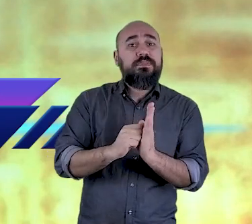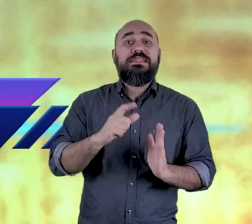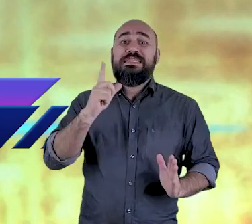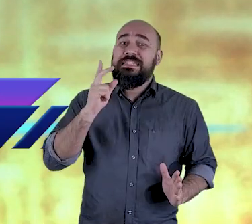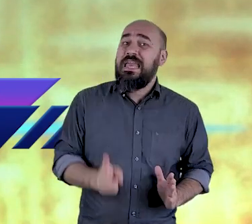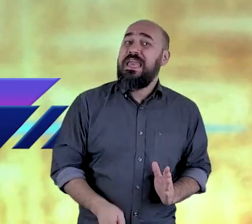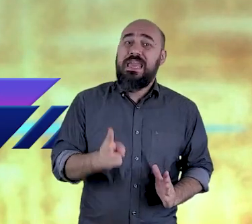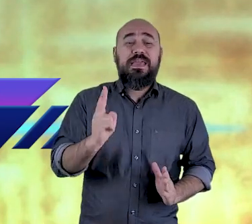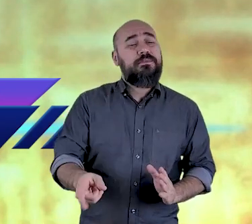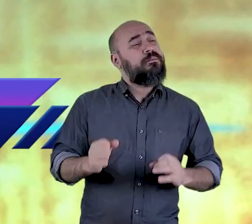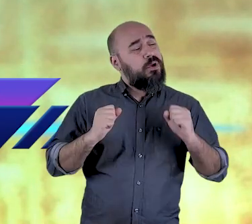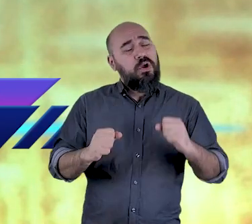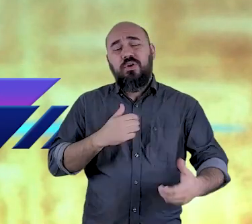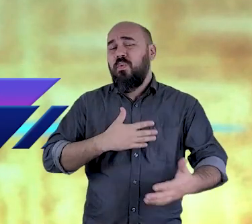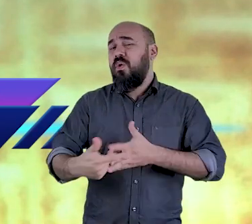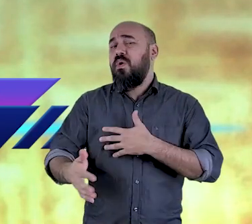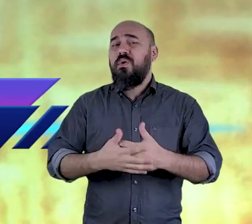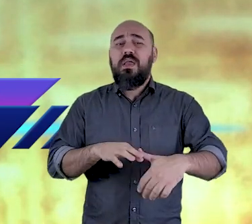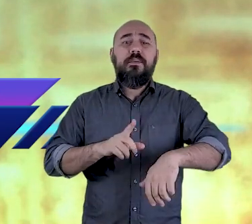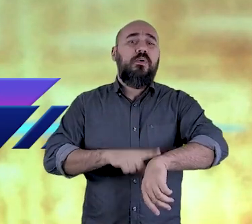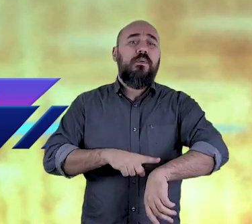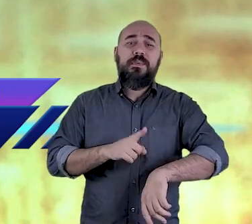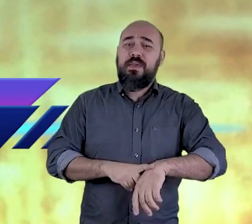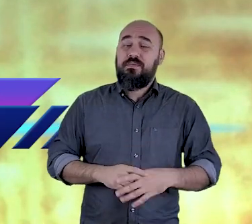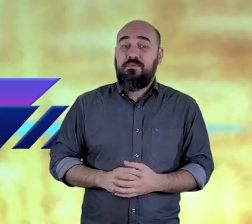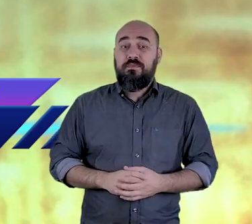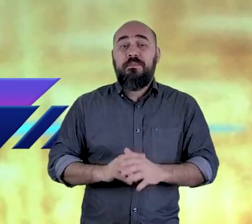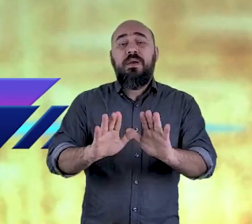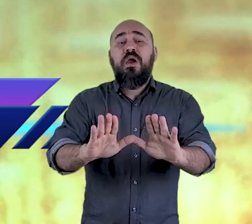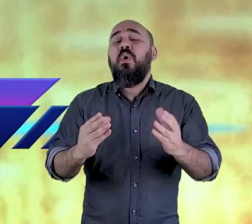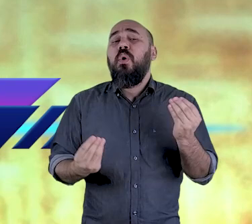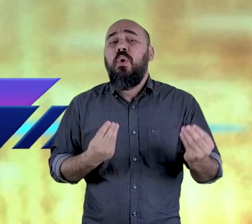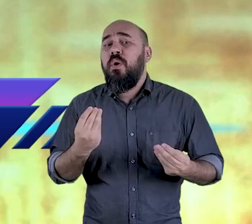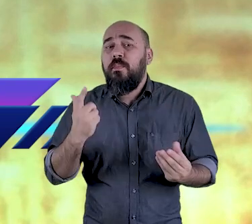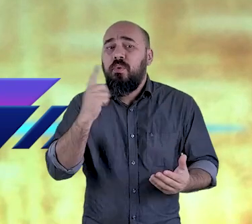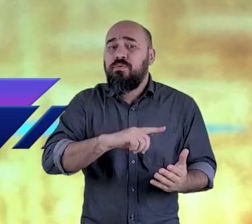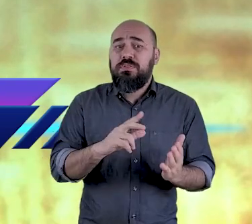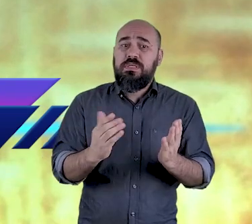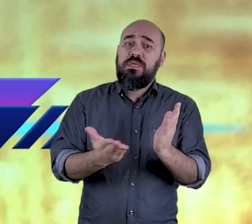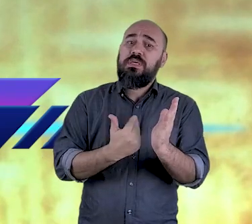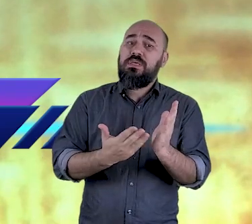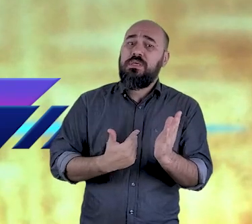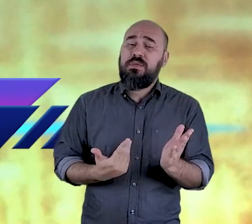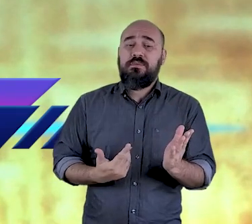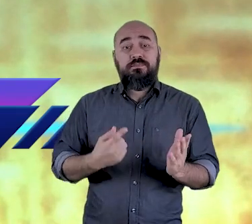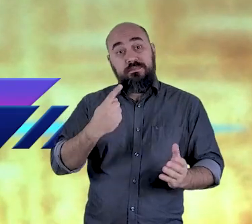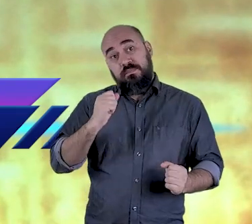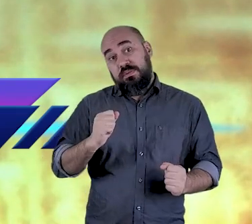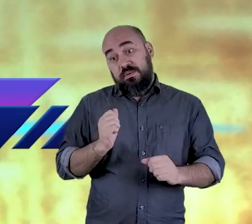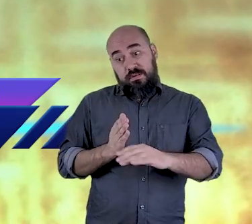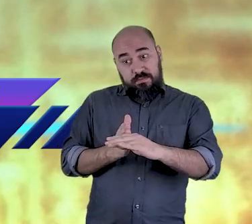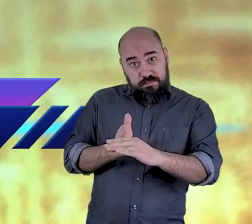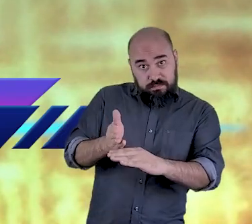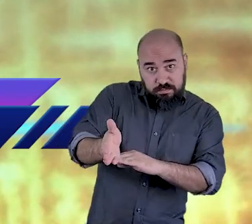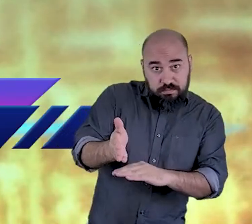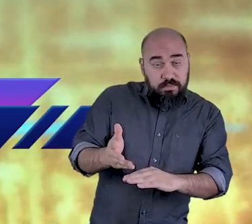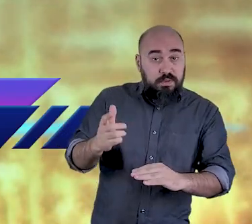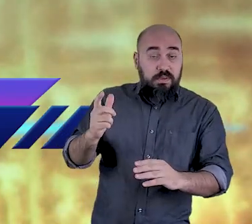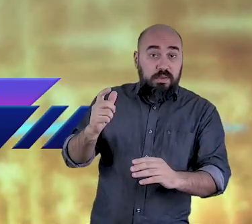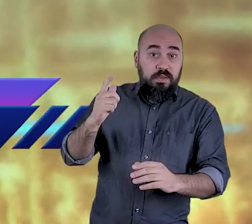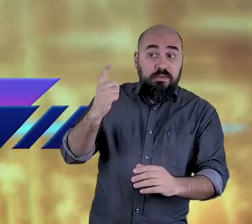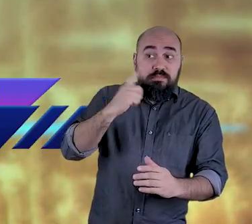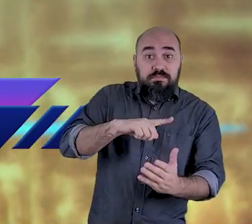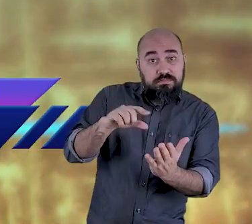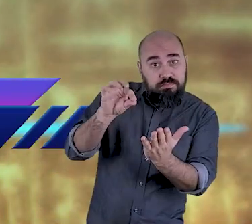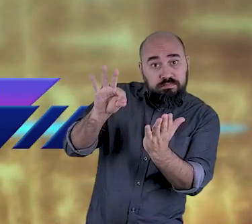esse material gratuitamente você precisa entrar e ser parte da nossa escola bíblica e a sua pergunta agora é tá bom pastor